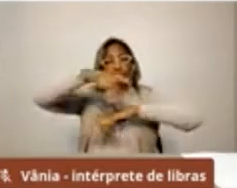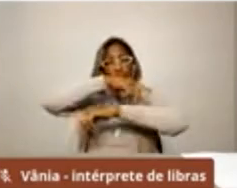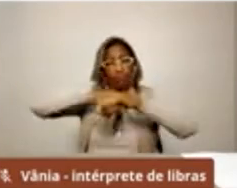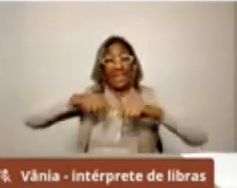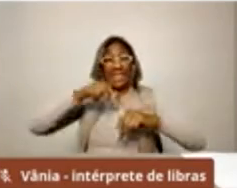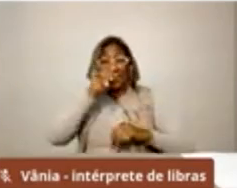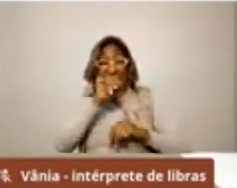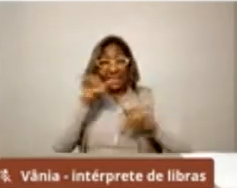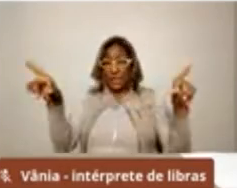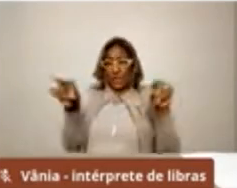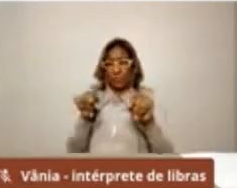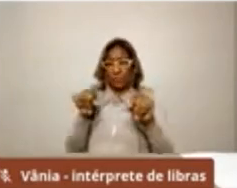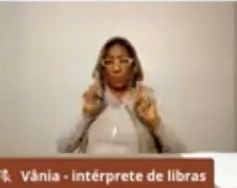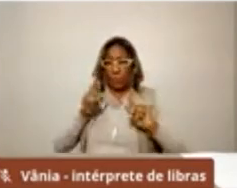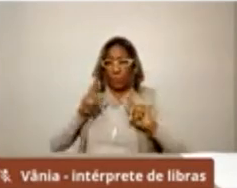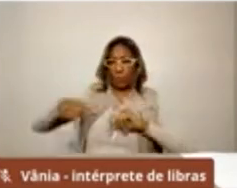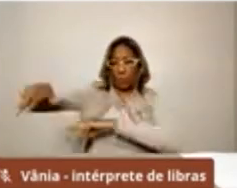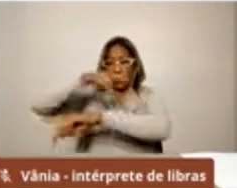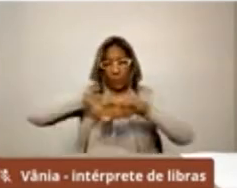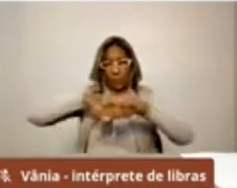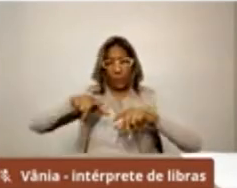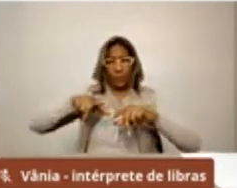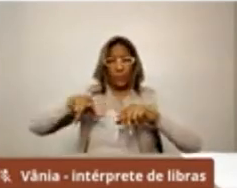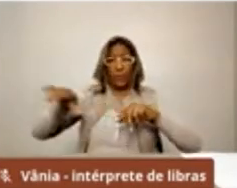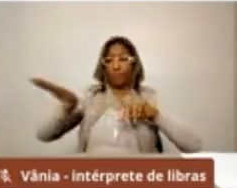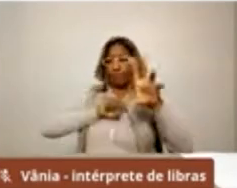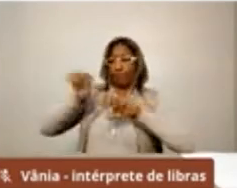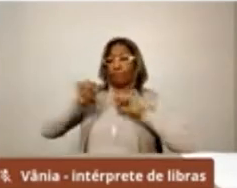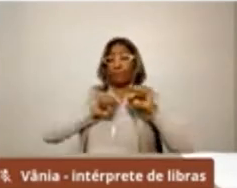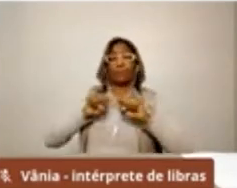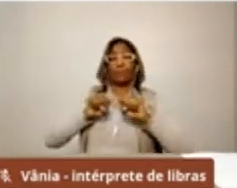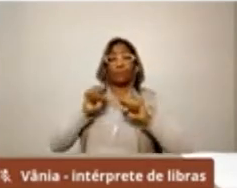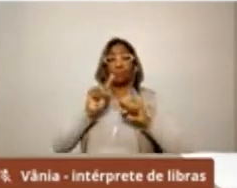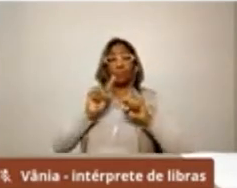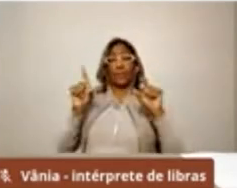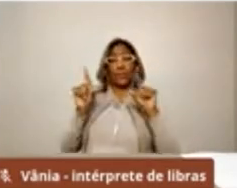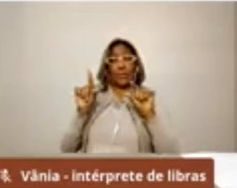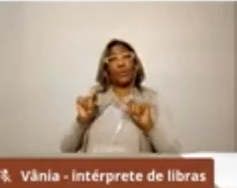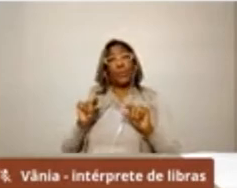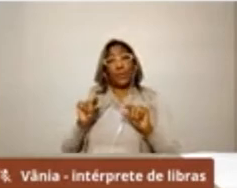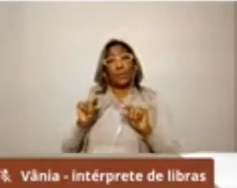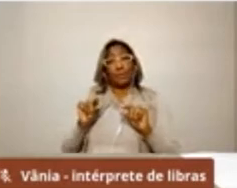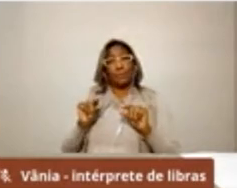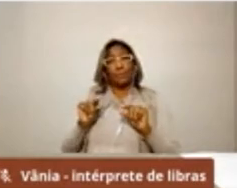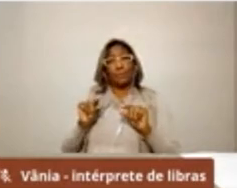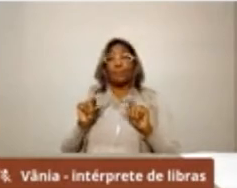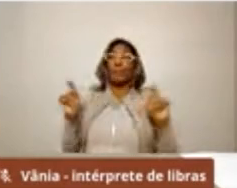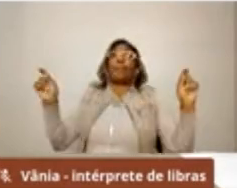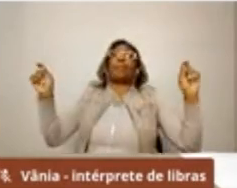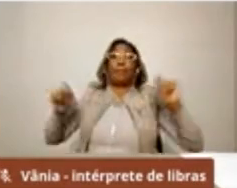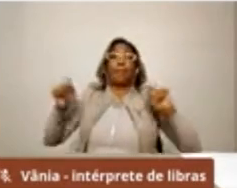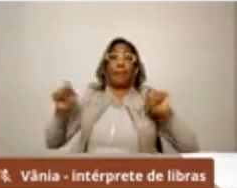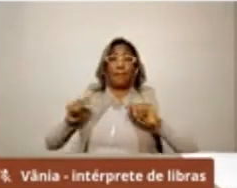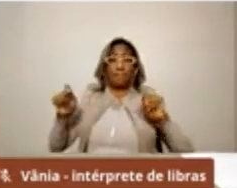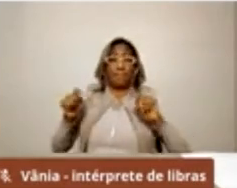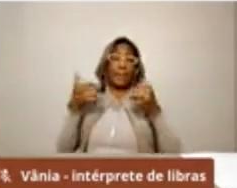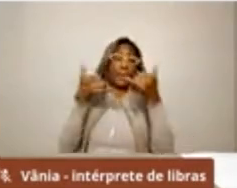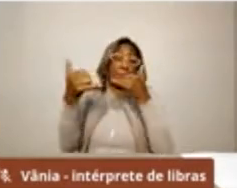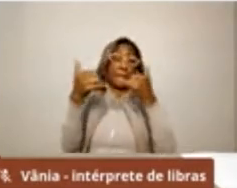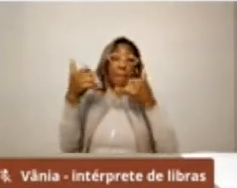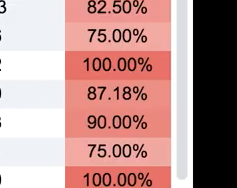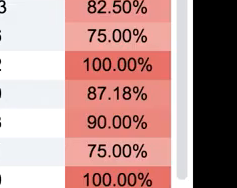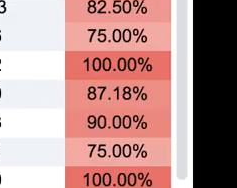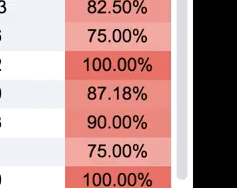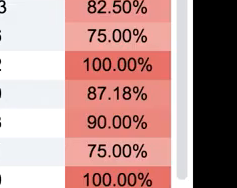o contágio do vírus dentro do patamar que nos permita dar atendimento a todos na